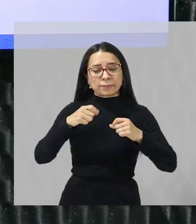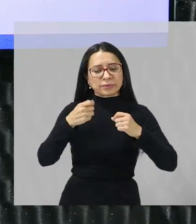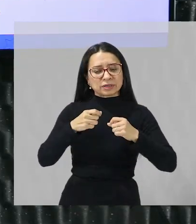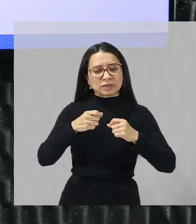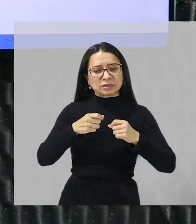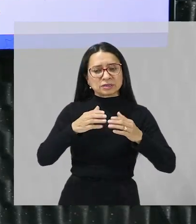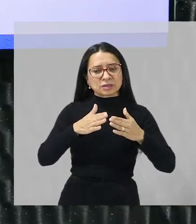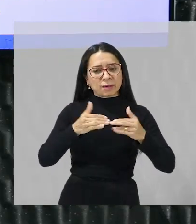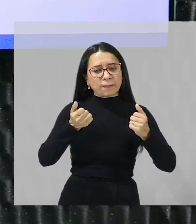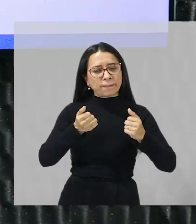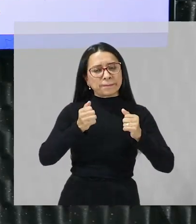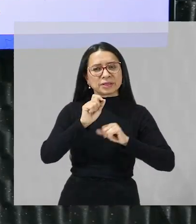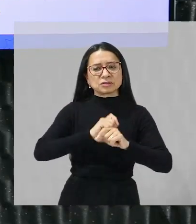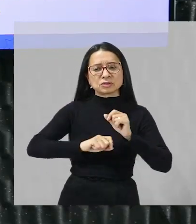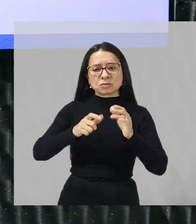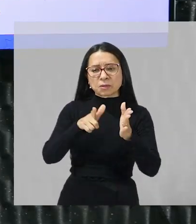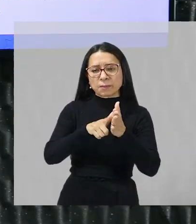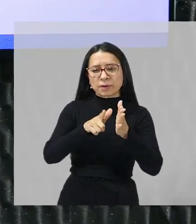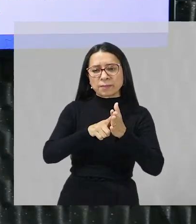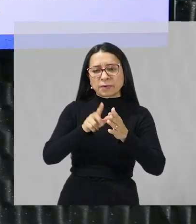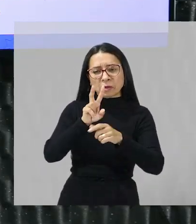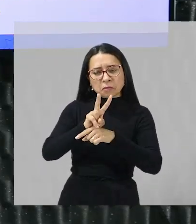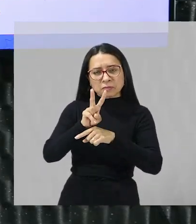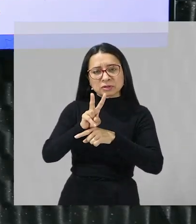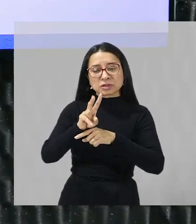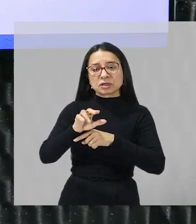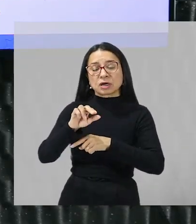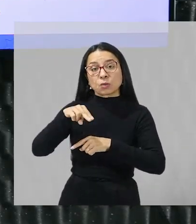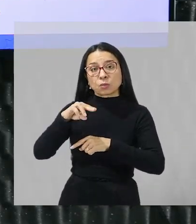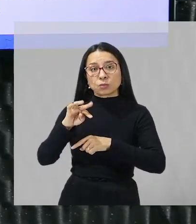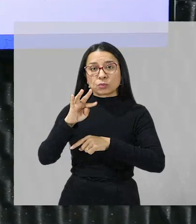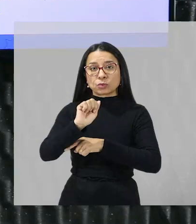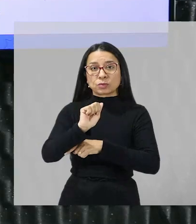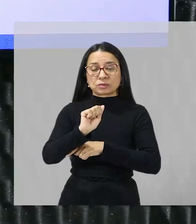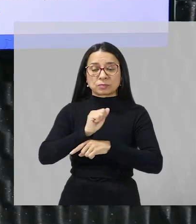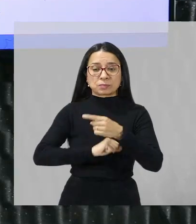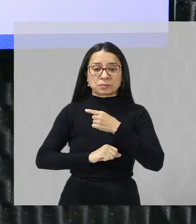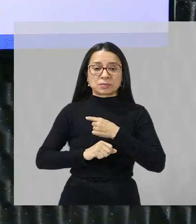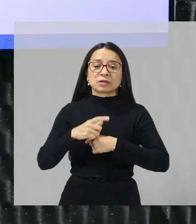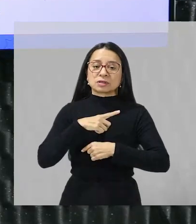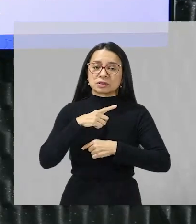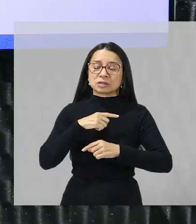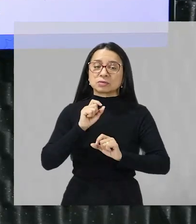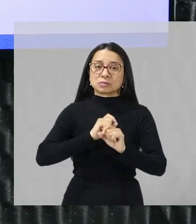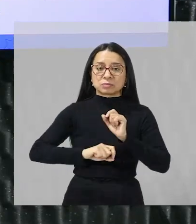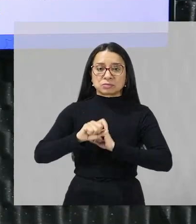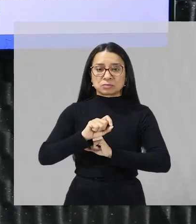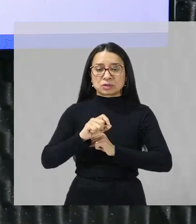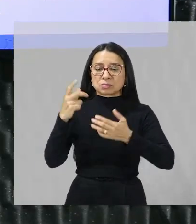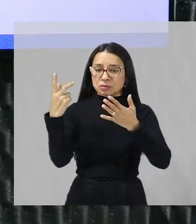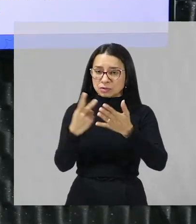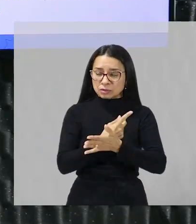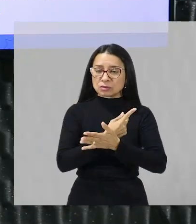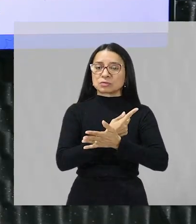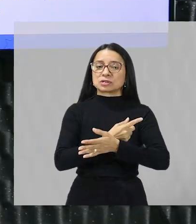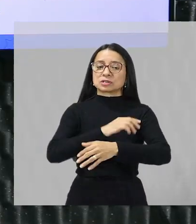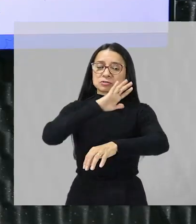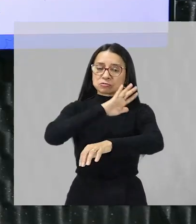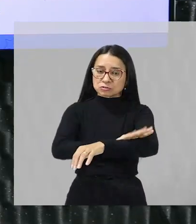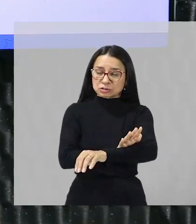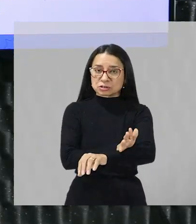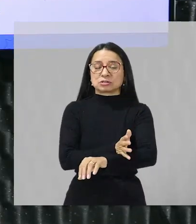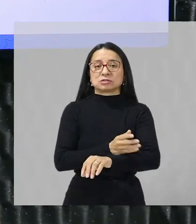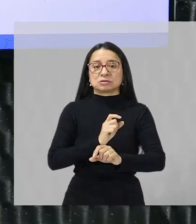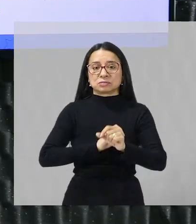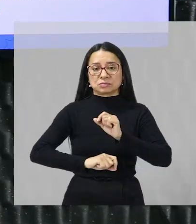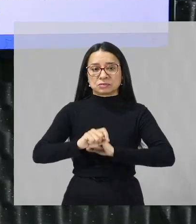aptidão, ele tem vontade de aprender, e aí ele faz balé, faz algum tipo de dança, mas não quer dizer que ele seja homossexual. Mas geralmente as